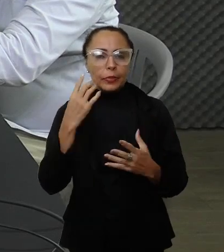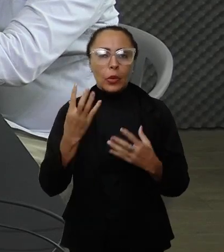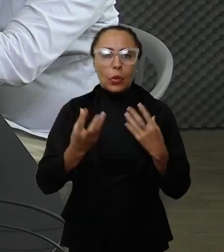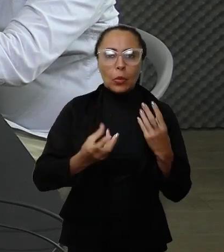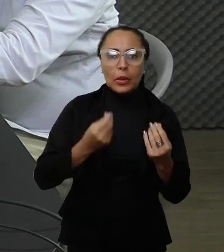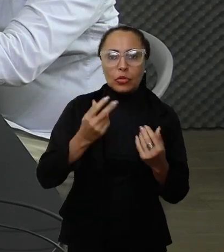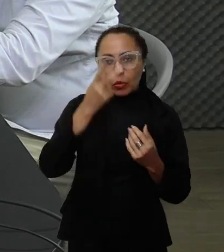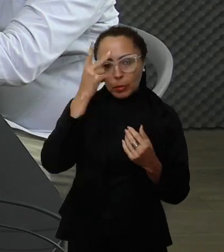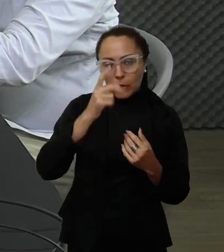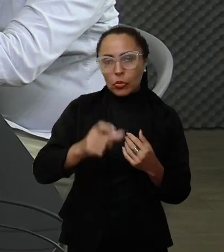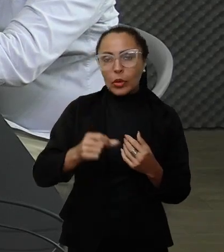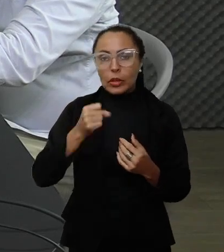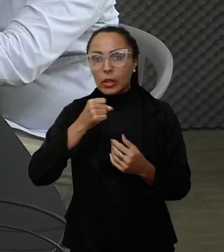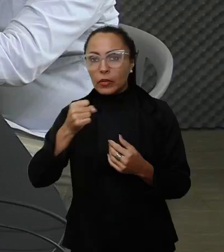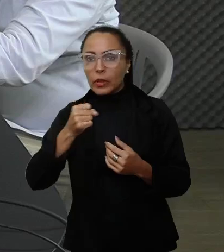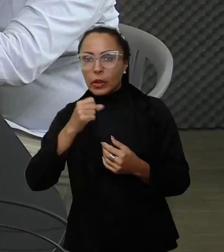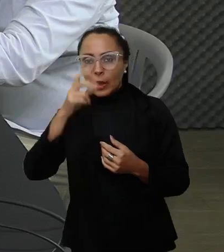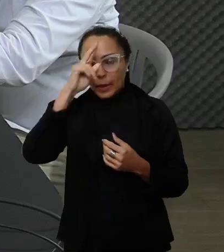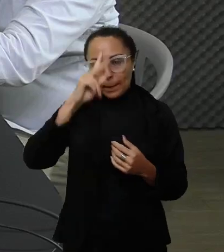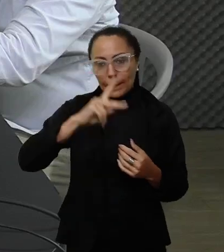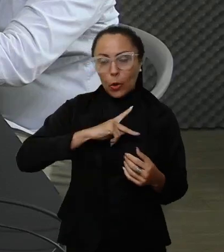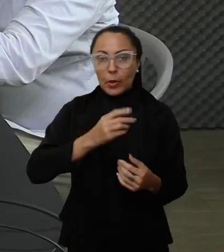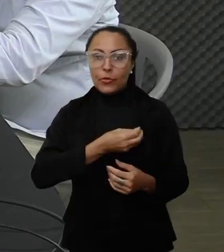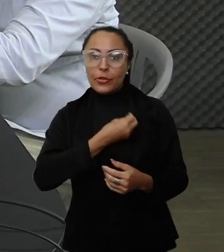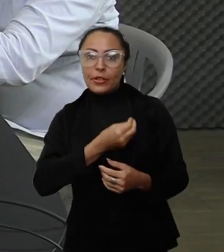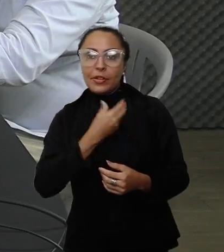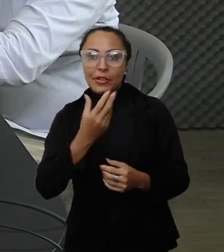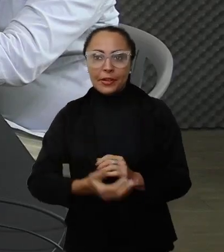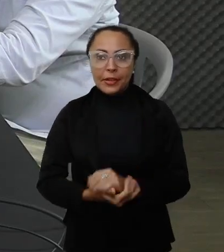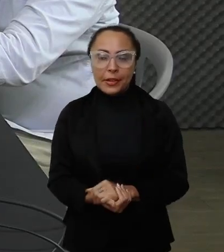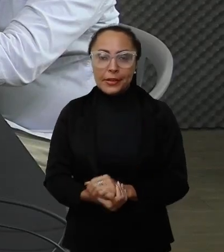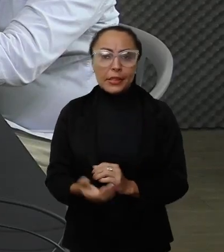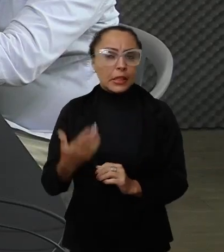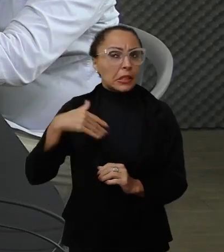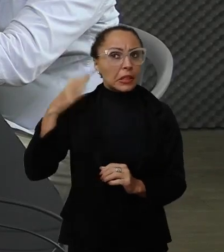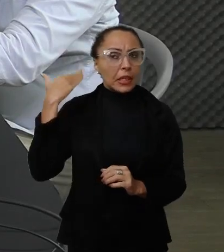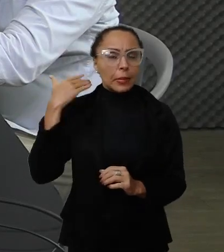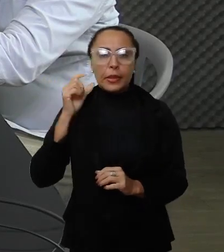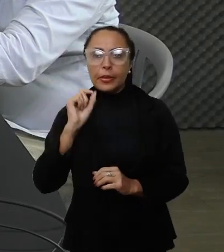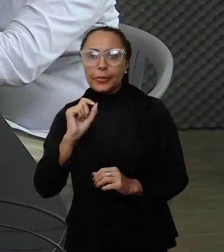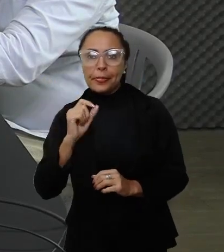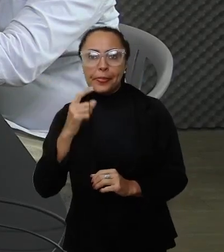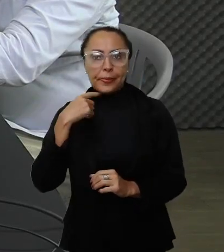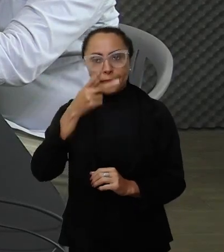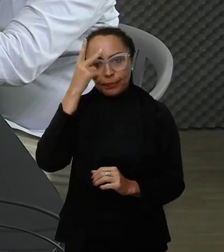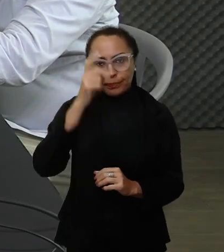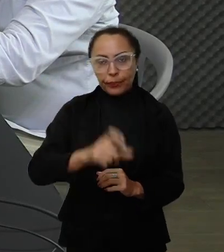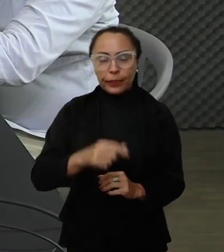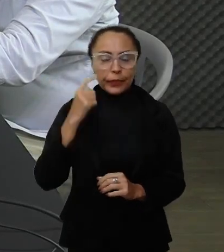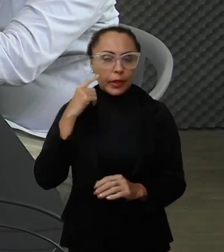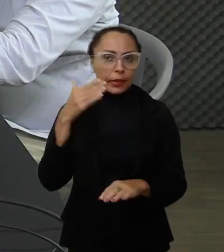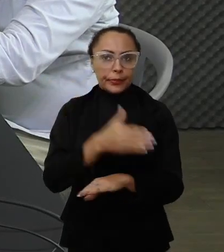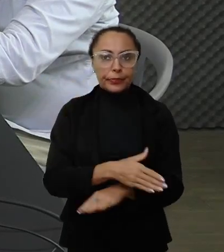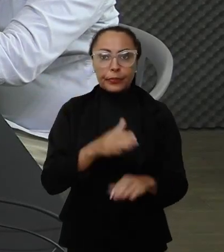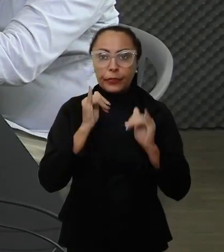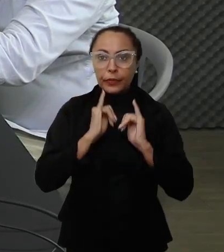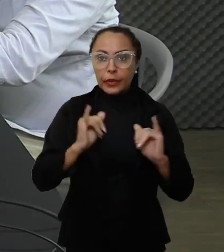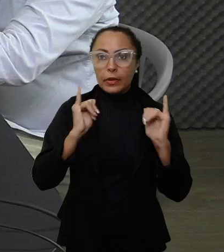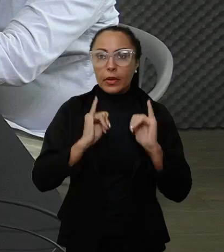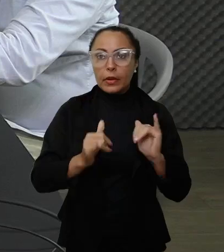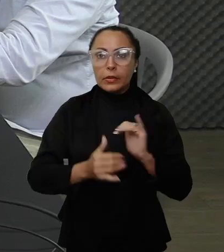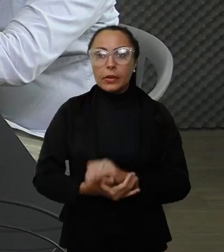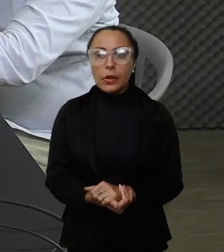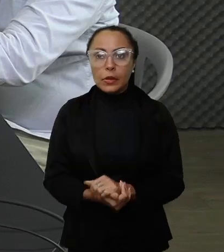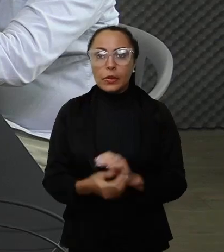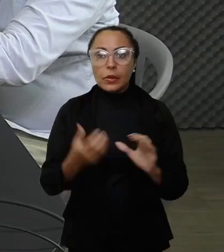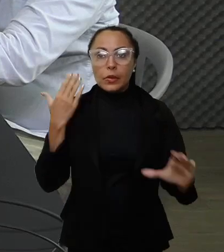serem os repórteres da sua própria vida. Né? Antigamente era o quê, Hugo? Antigamente as pessoas só tinham acesso à informação pela